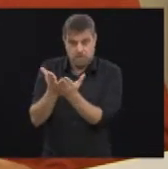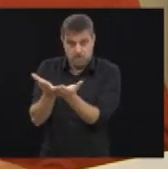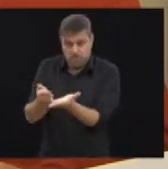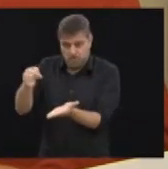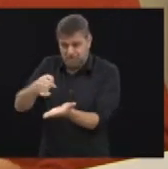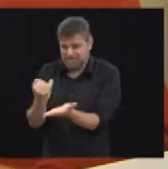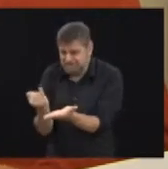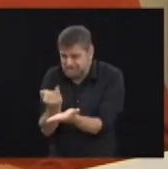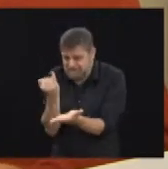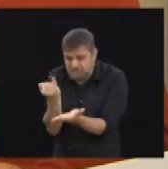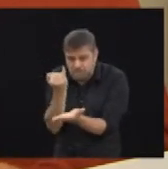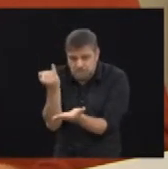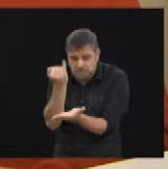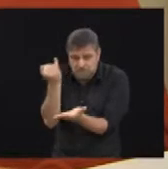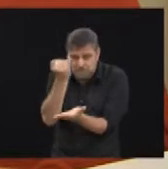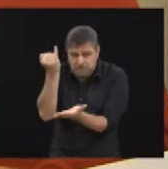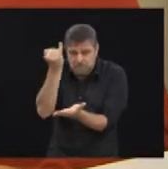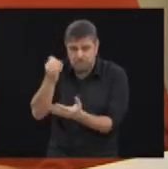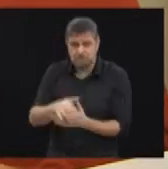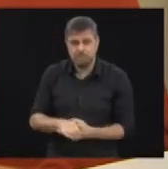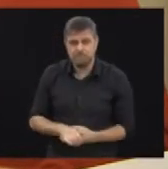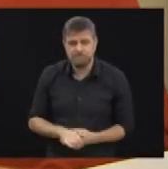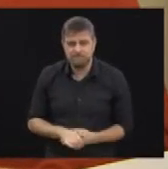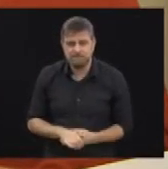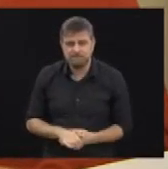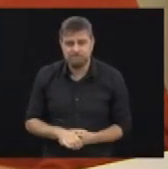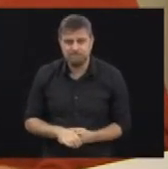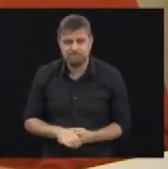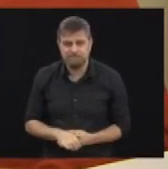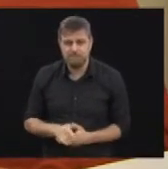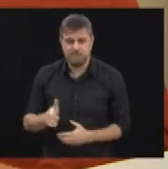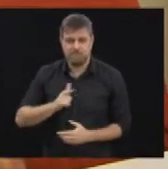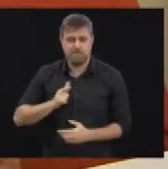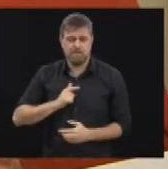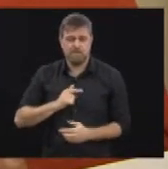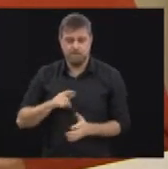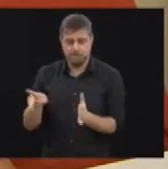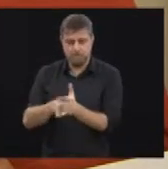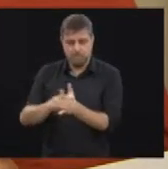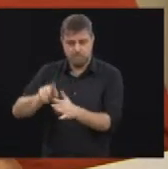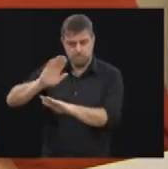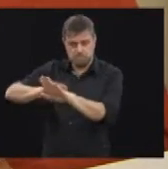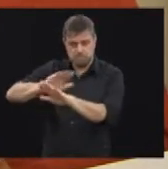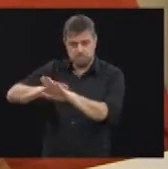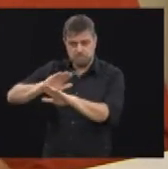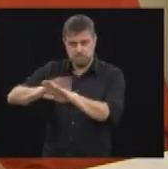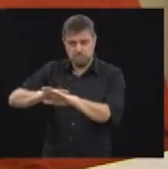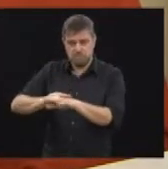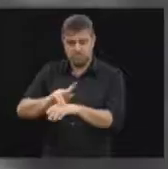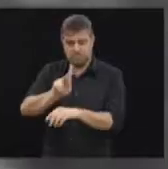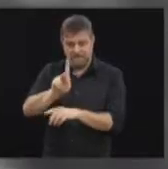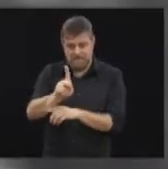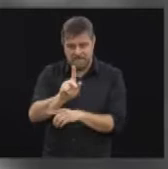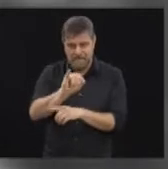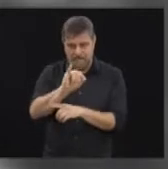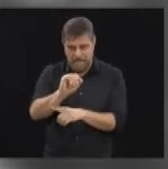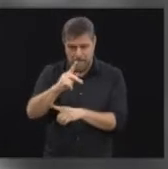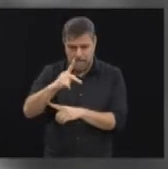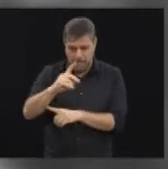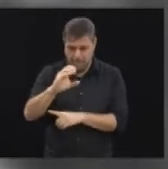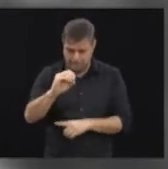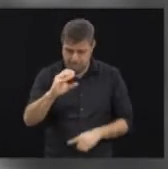Tem um livro muito importante sobre ares, águas e lugares, que é um livro